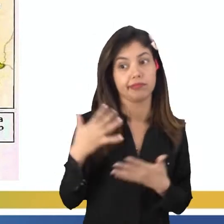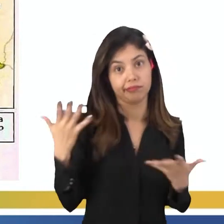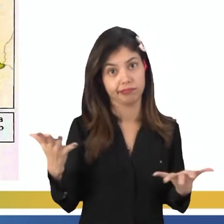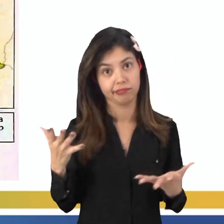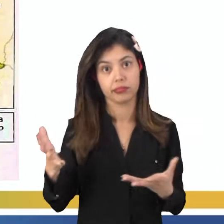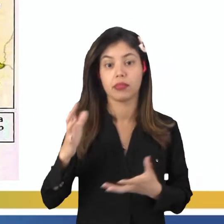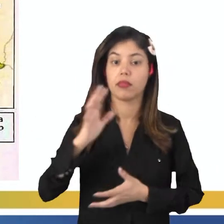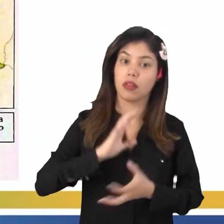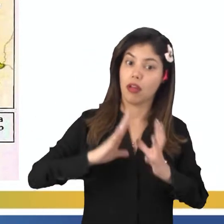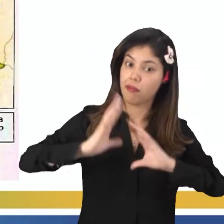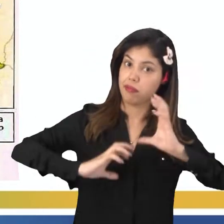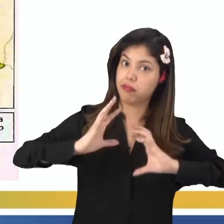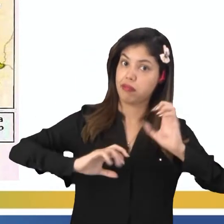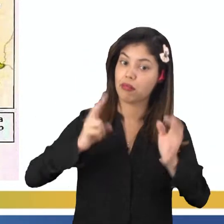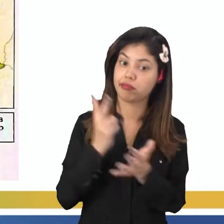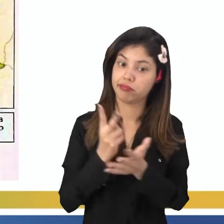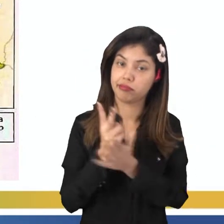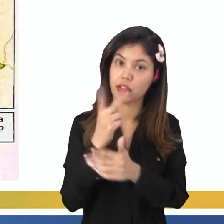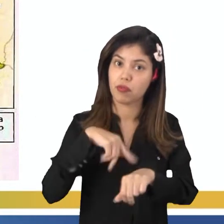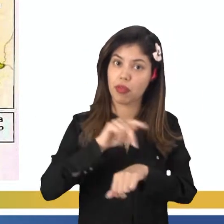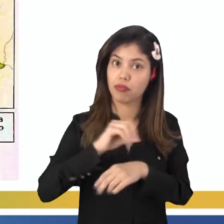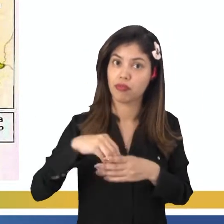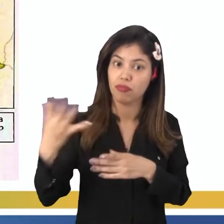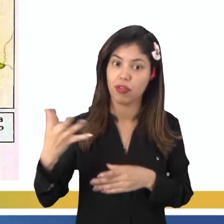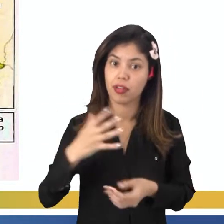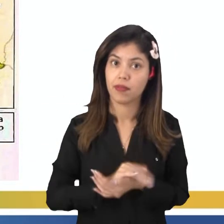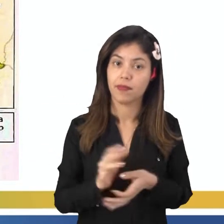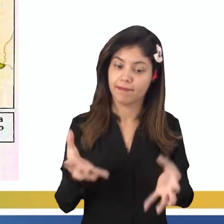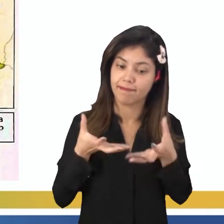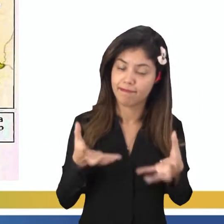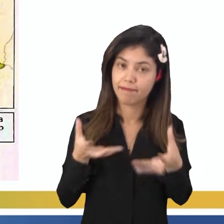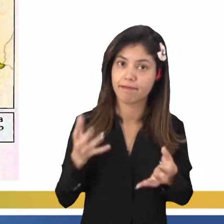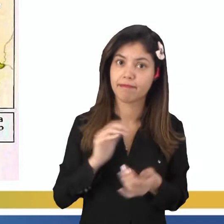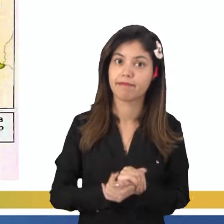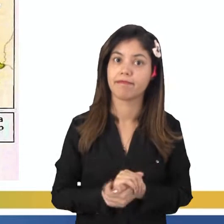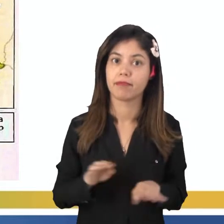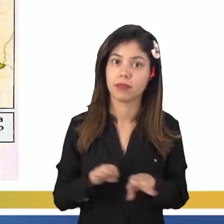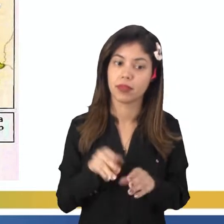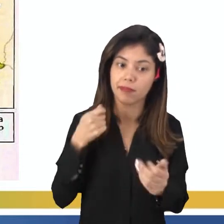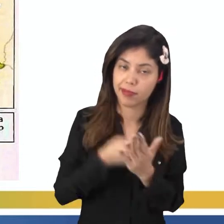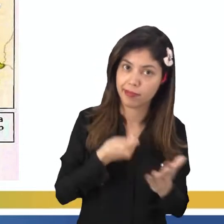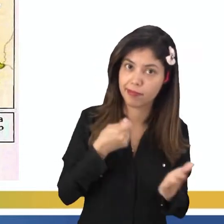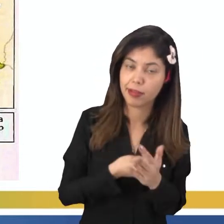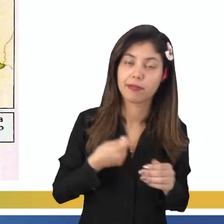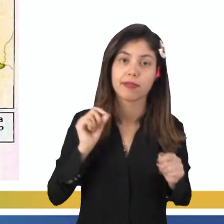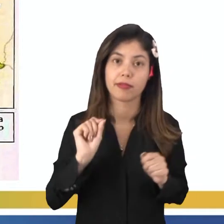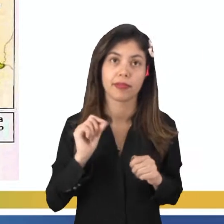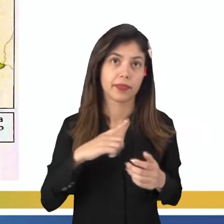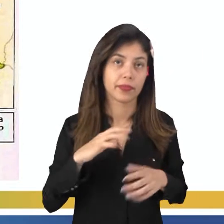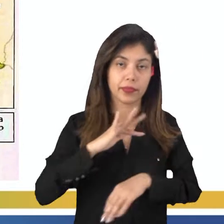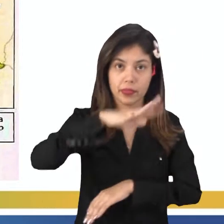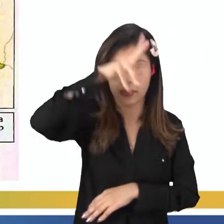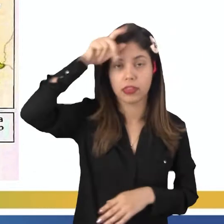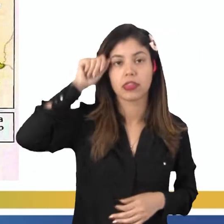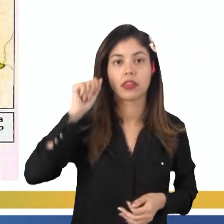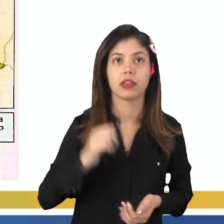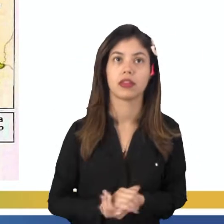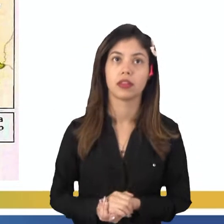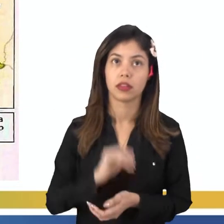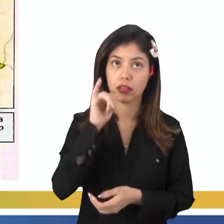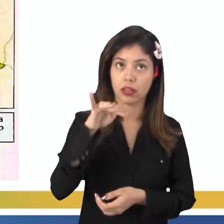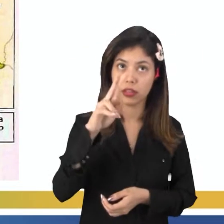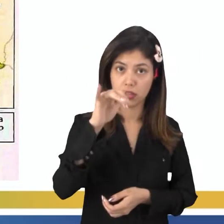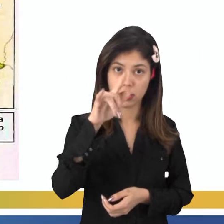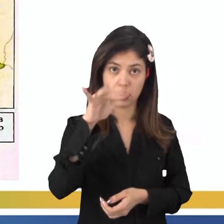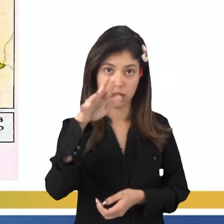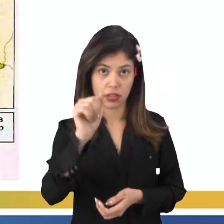vivem em constante disputa e cada vez mais têm afunilado as pressões para que a Amazônia seja